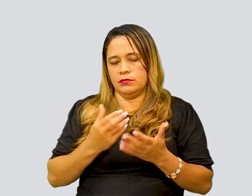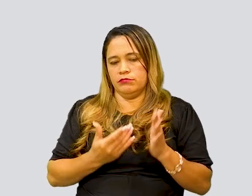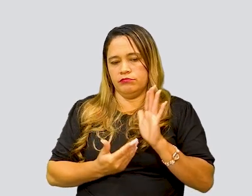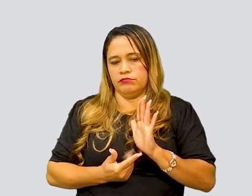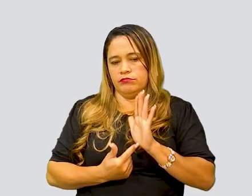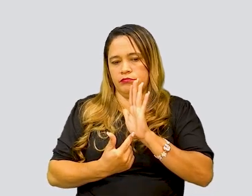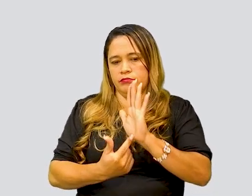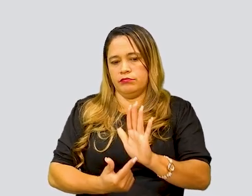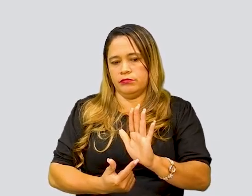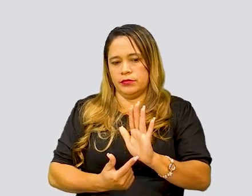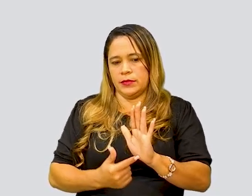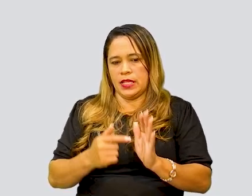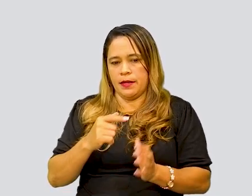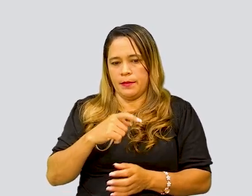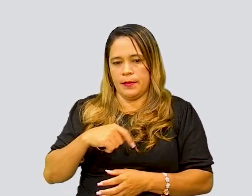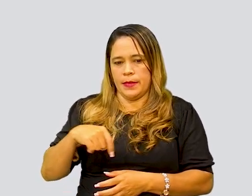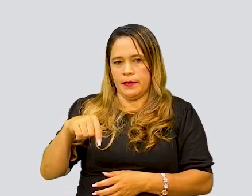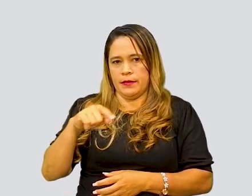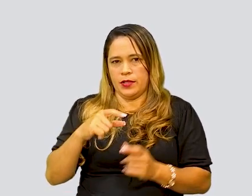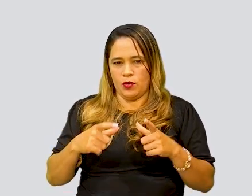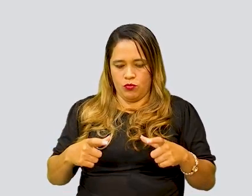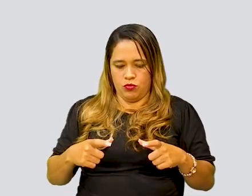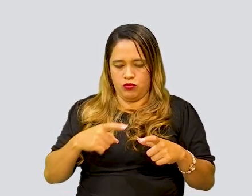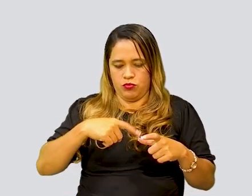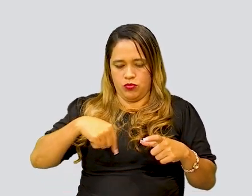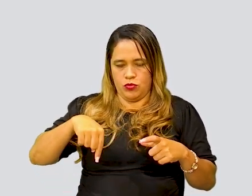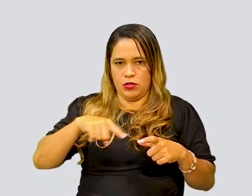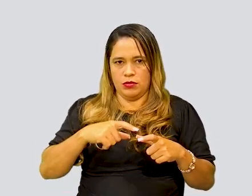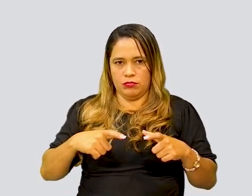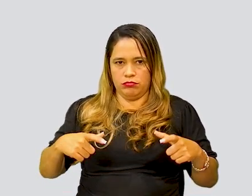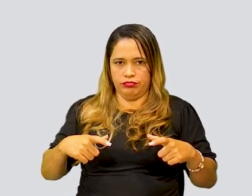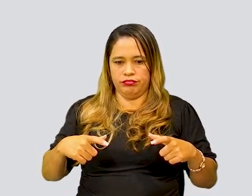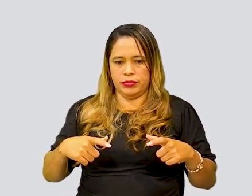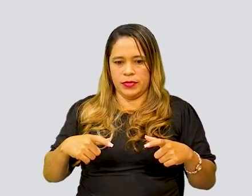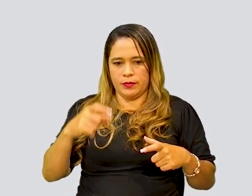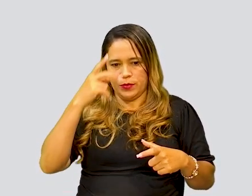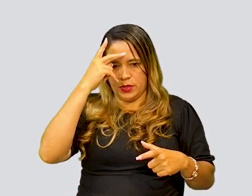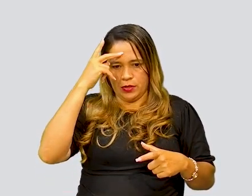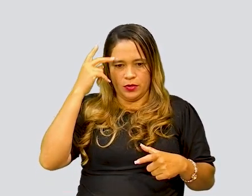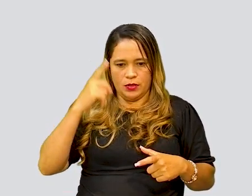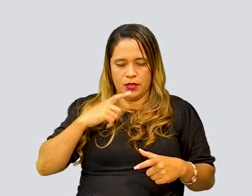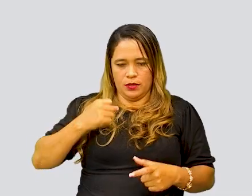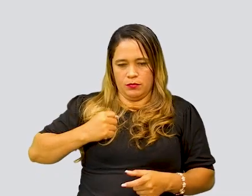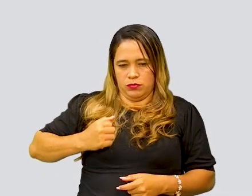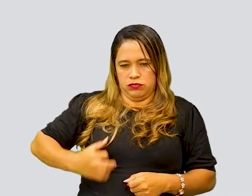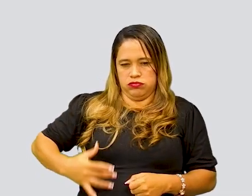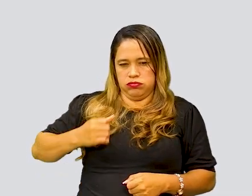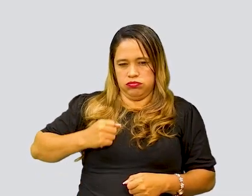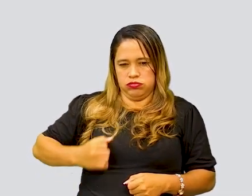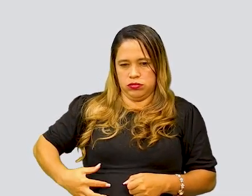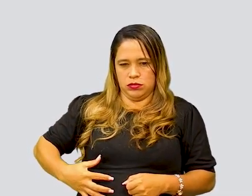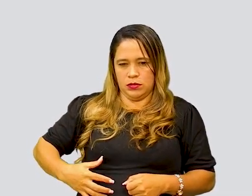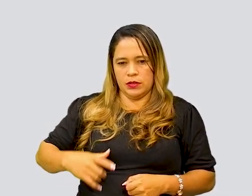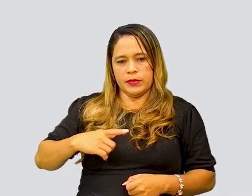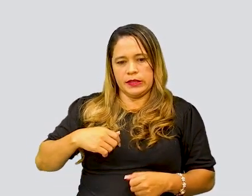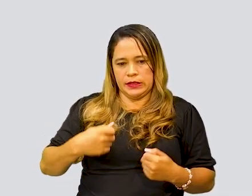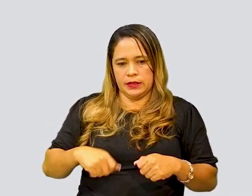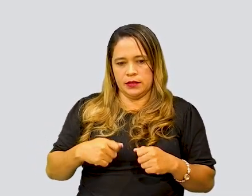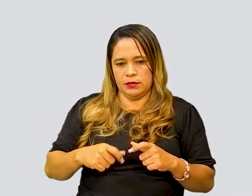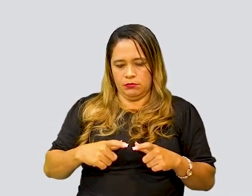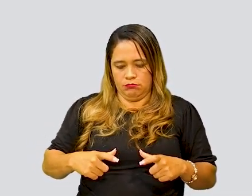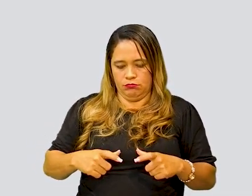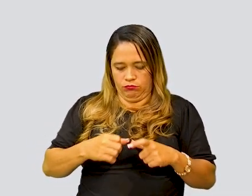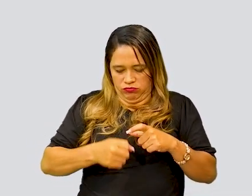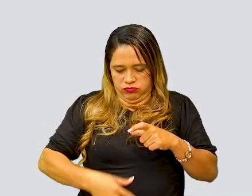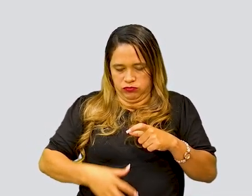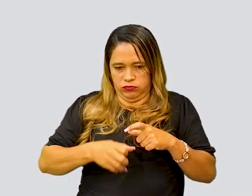vendo? A maca, ó, aqui no meizinho, ela tem uma abertura. A pessoa, como ela tem diarreias intensas, ela vai ter que evacuar por aqui mesmo.